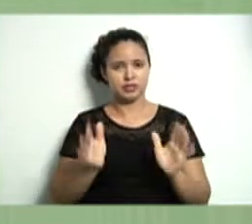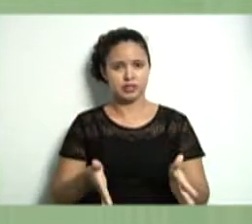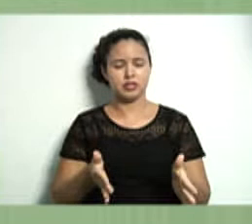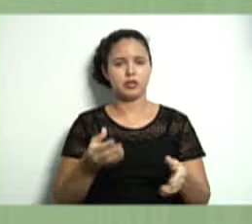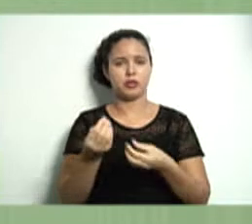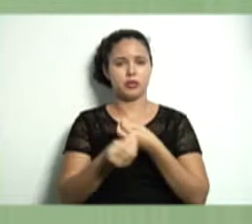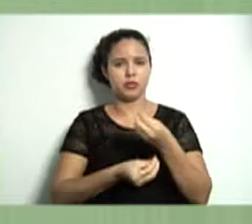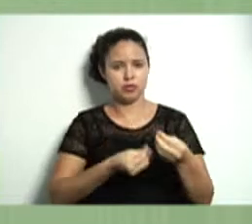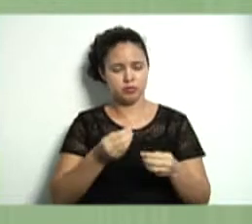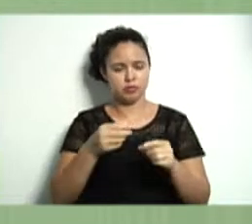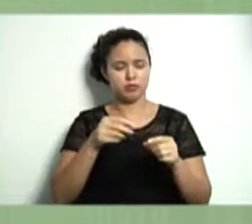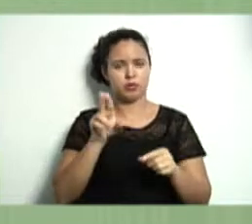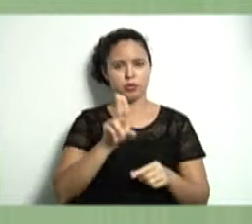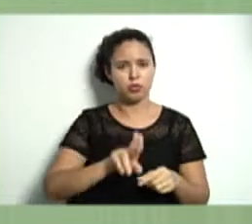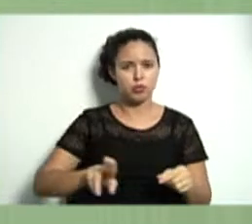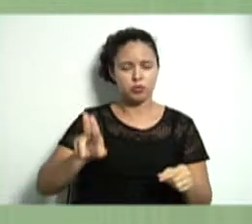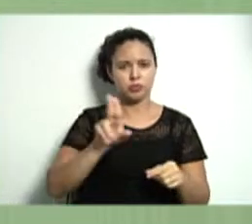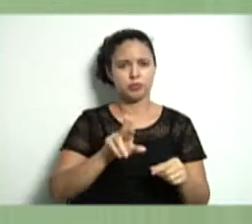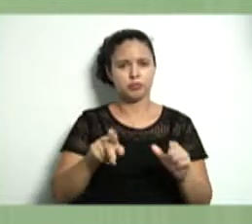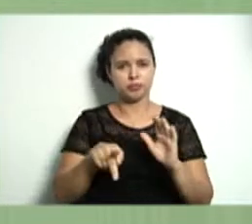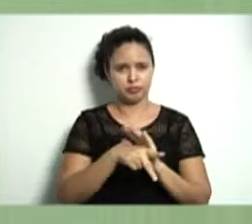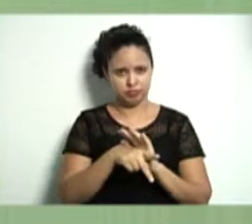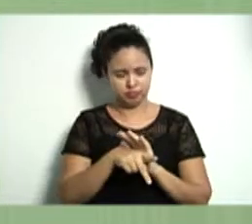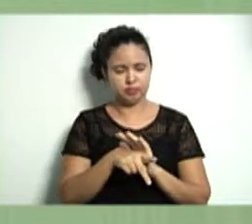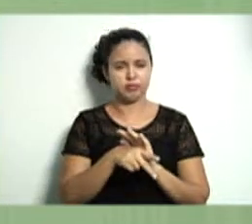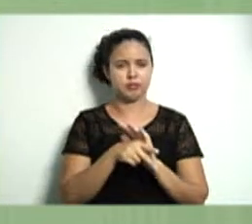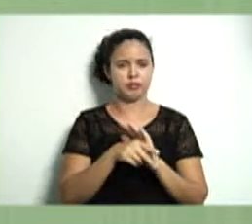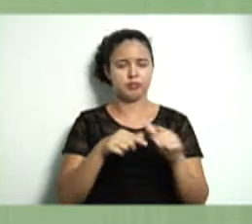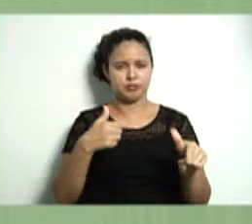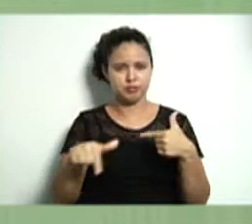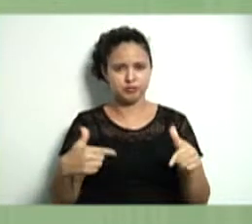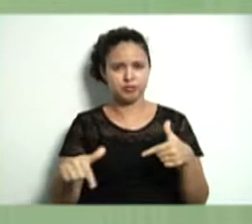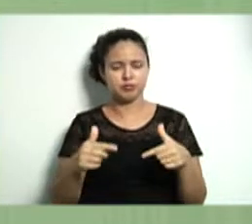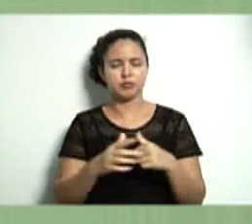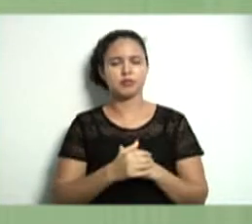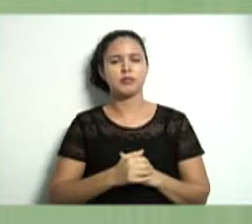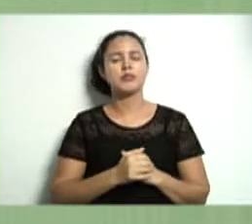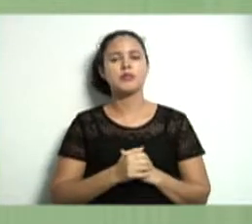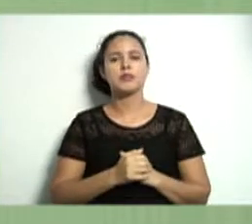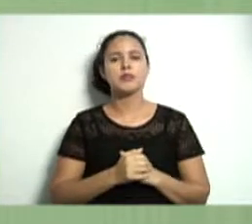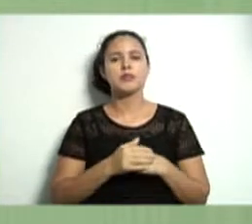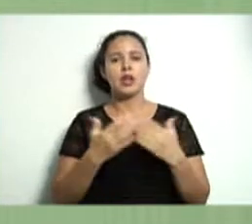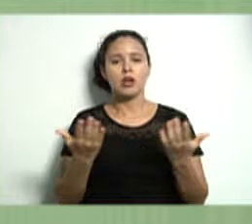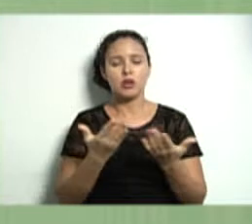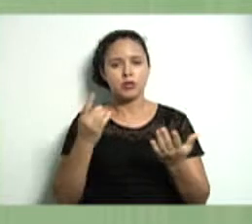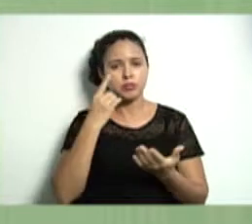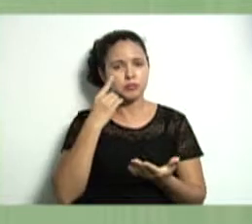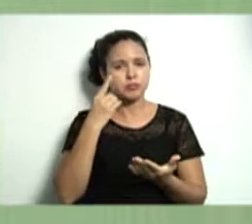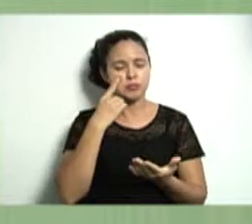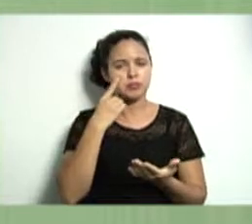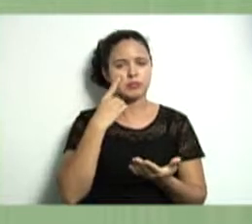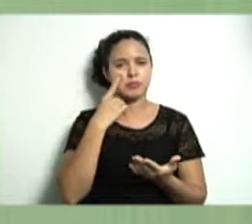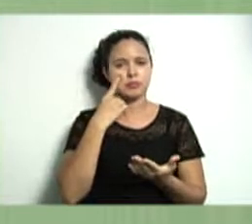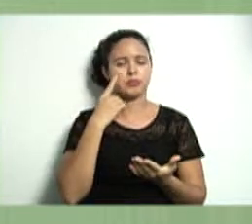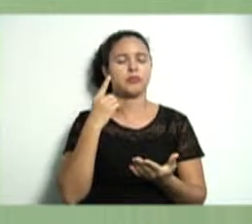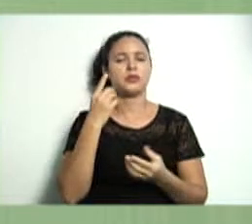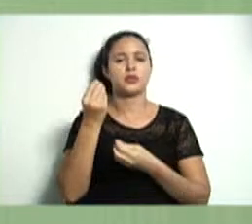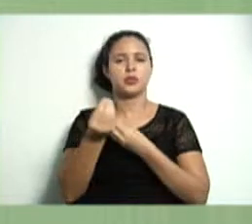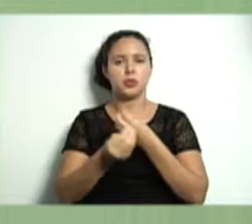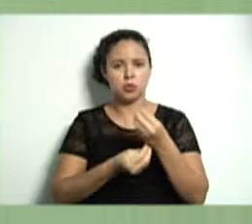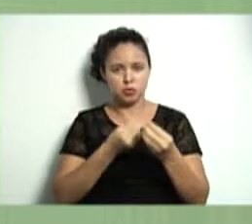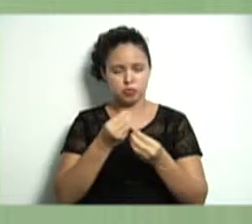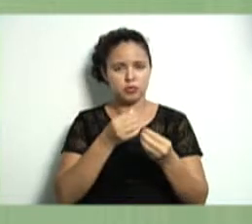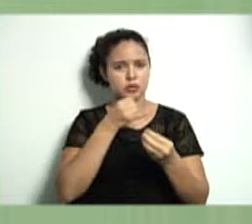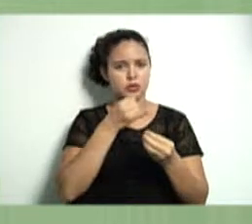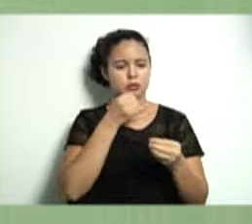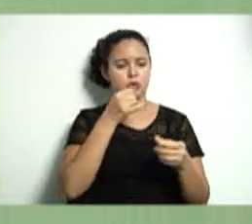trabalho, as máquinas e os equipamentos, instrumentos de produção diretos, assim como o